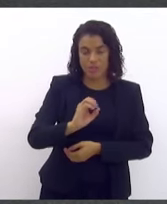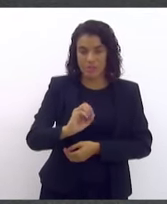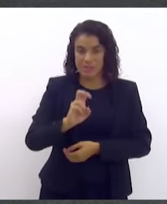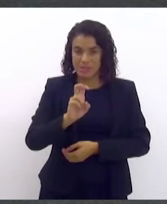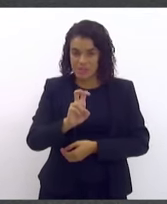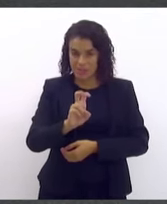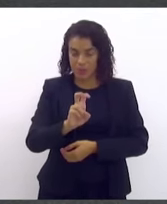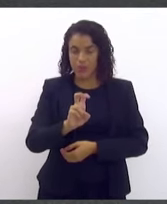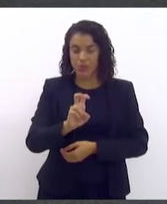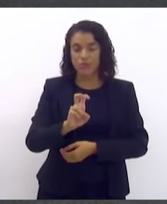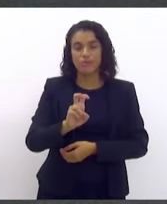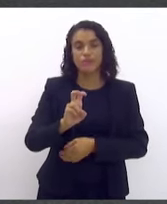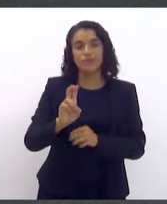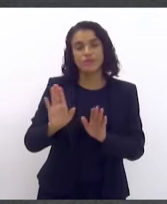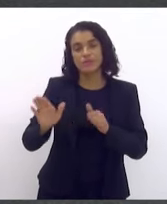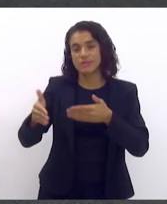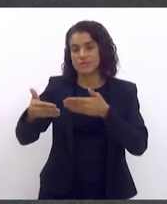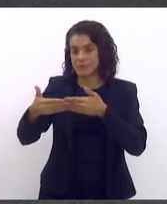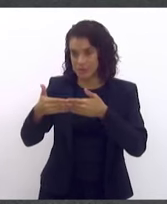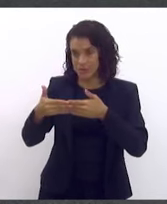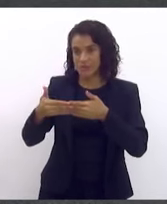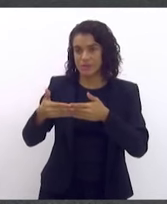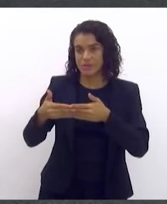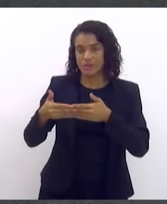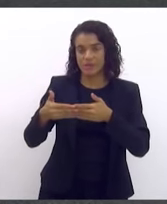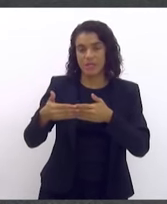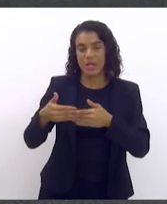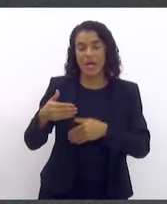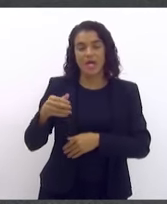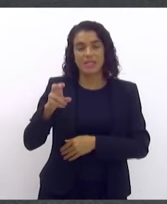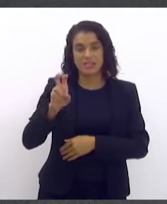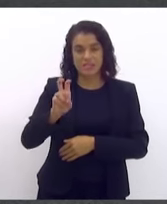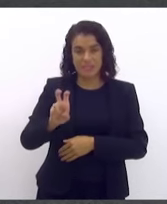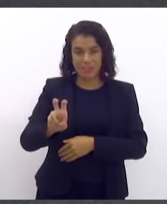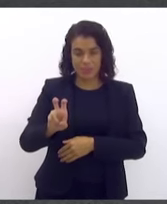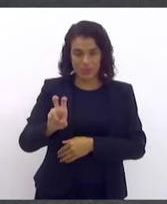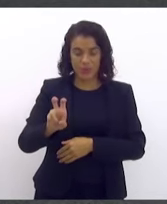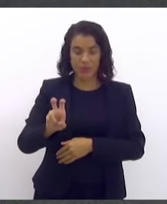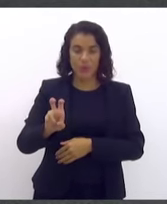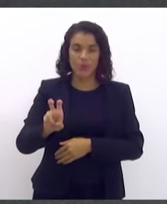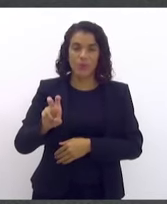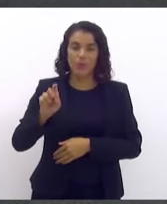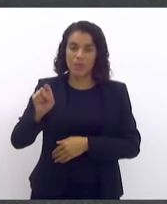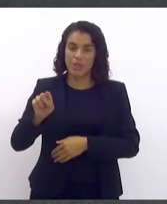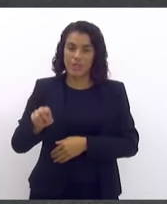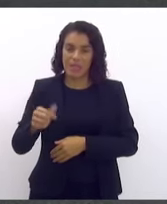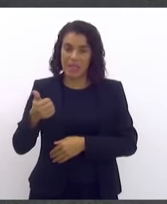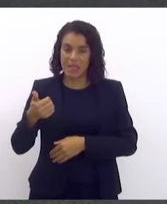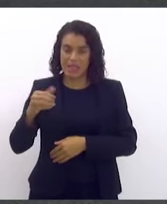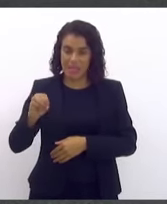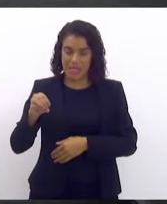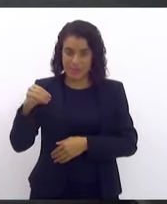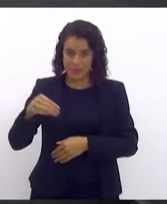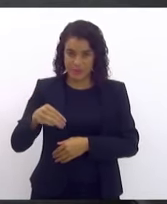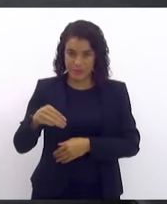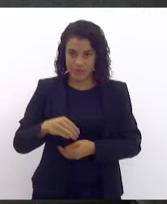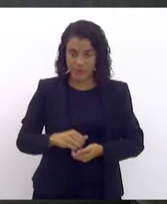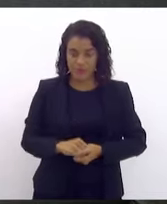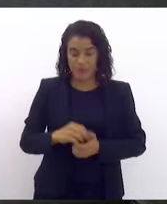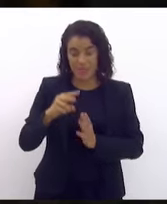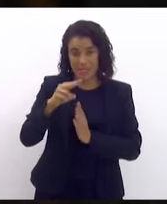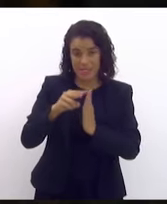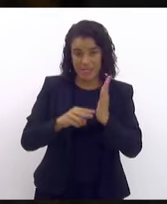14:5 foi encerrada às 17:10 minutos